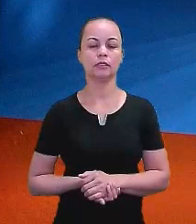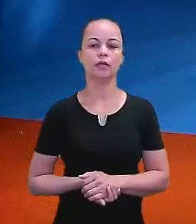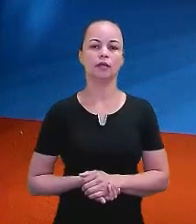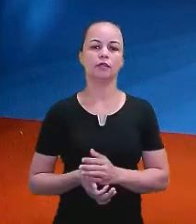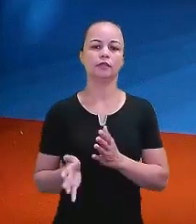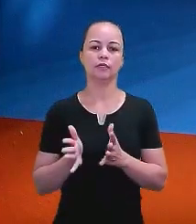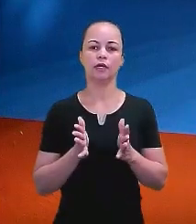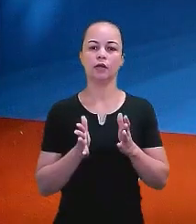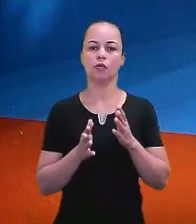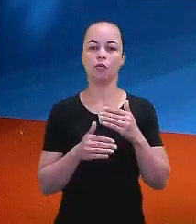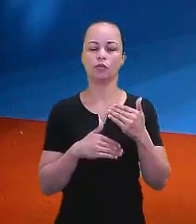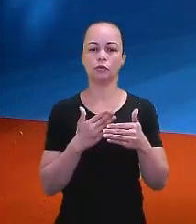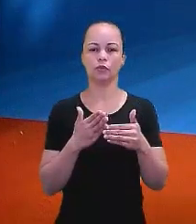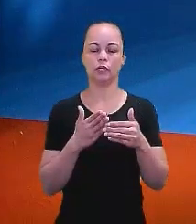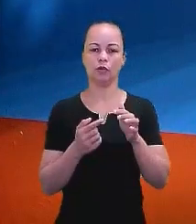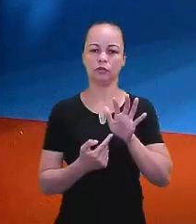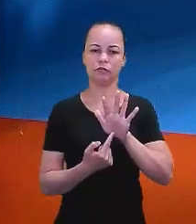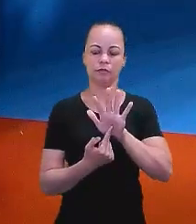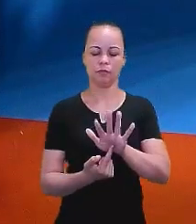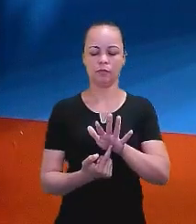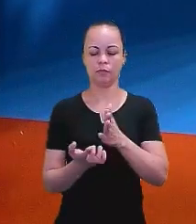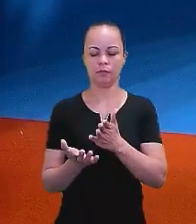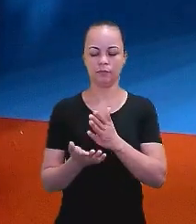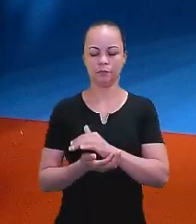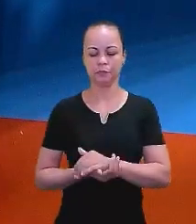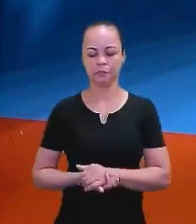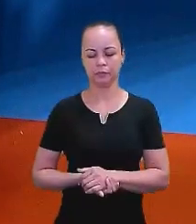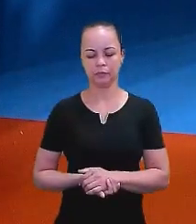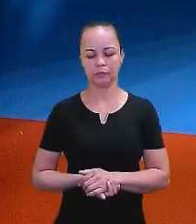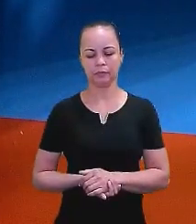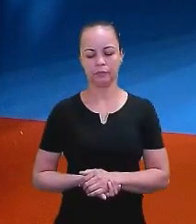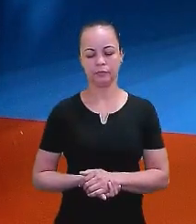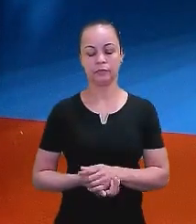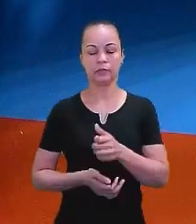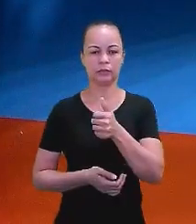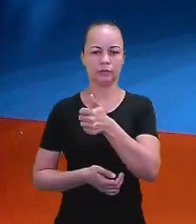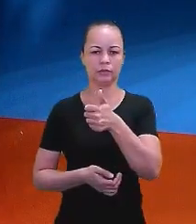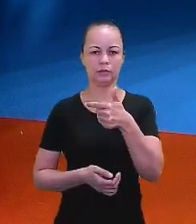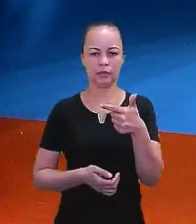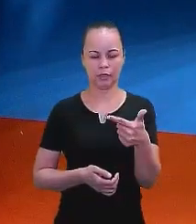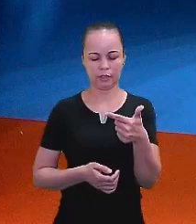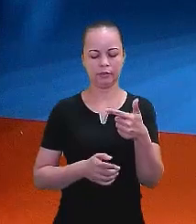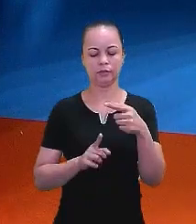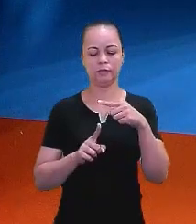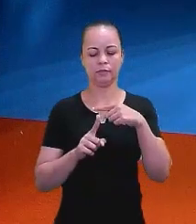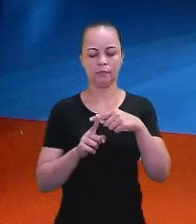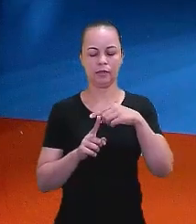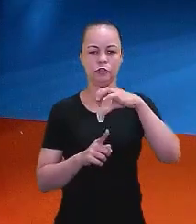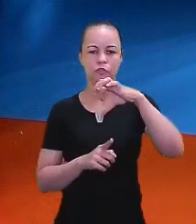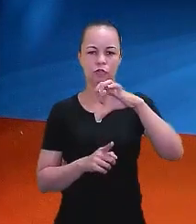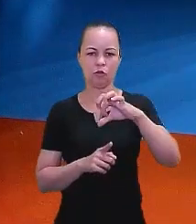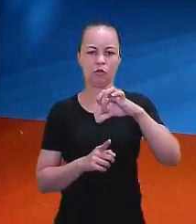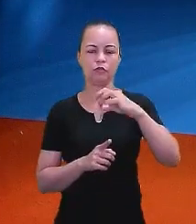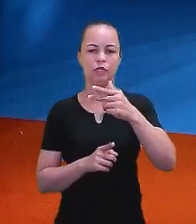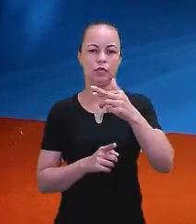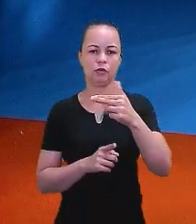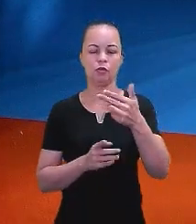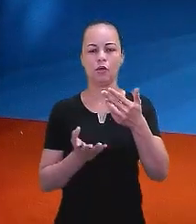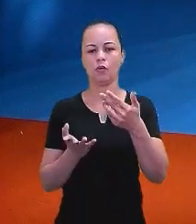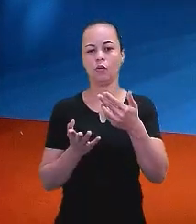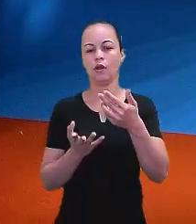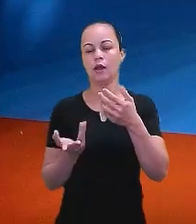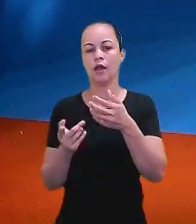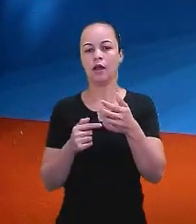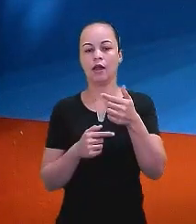acordo com a ordem que vai aparecendo. Então, aqui, quando eu chego aqui, 13 mais 9, que dá 22, adiciono